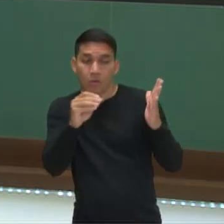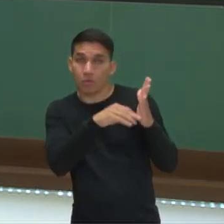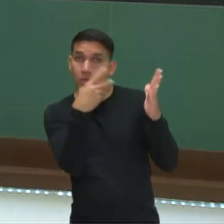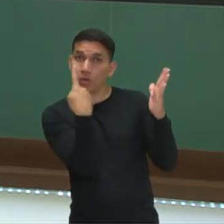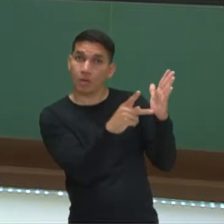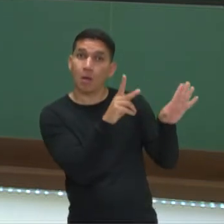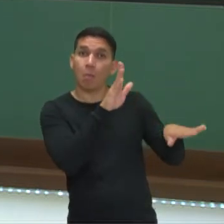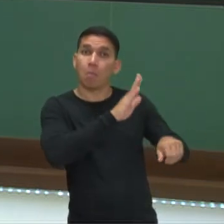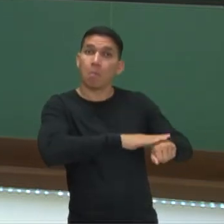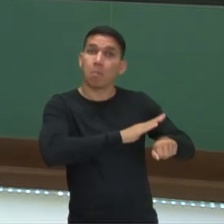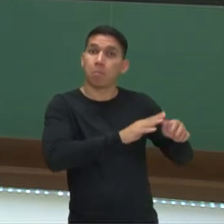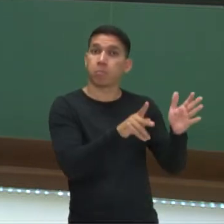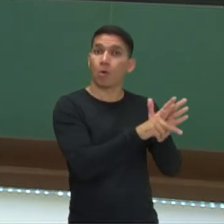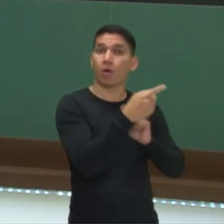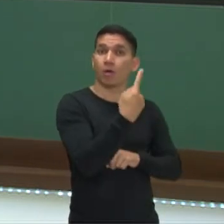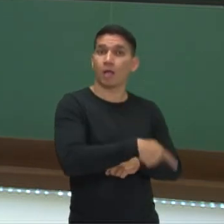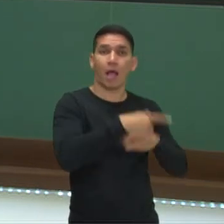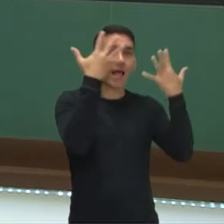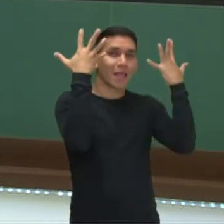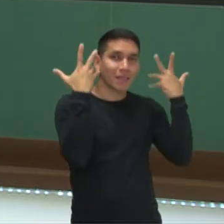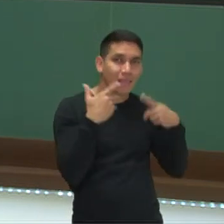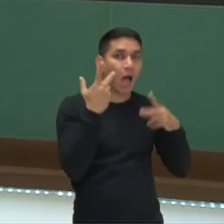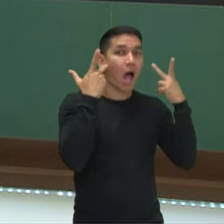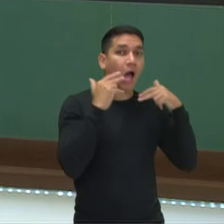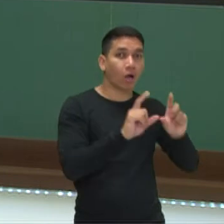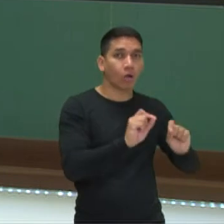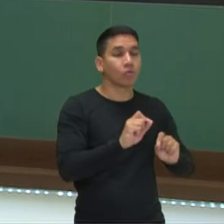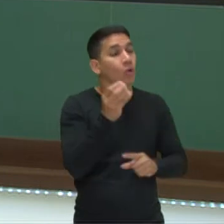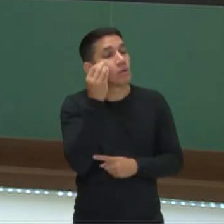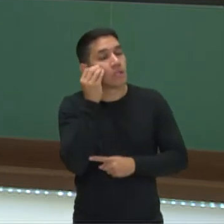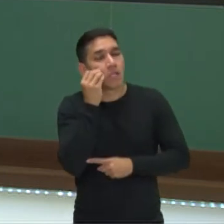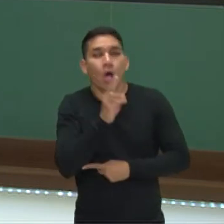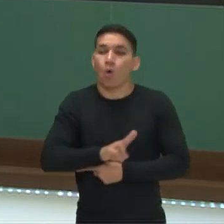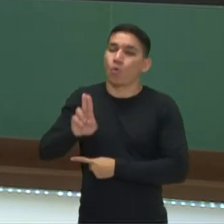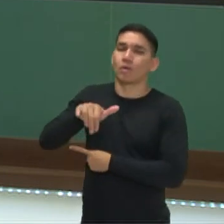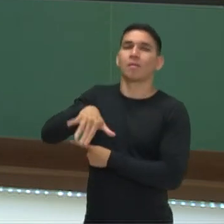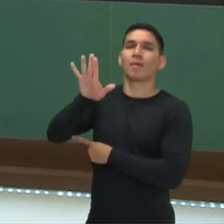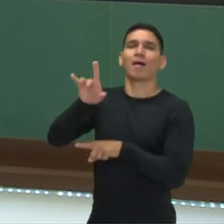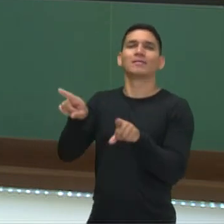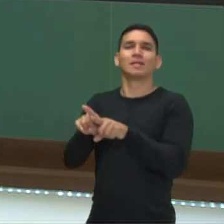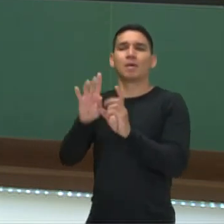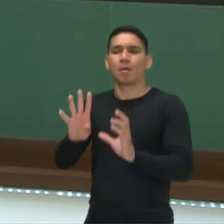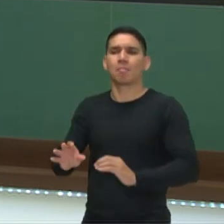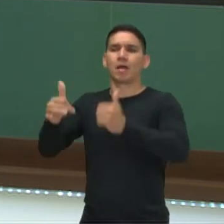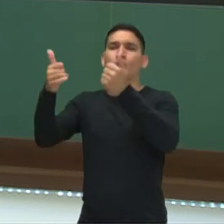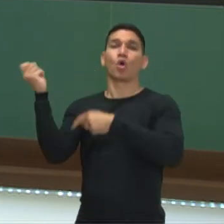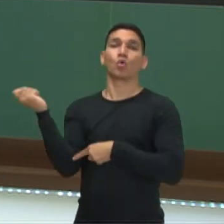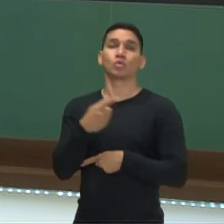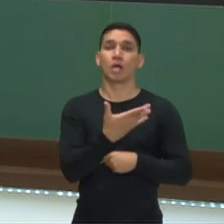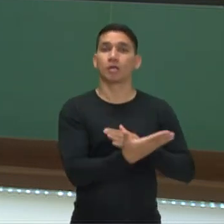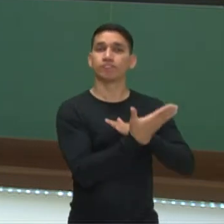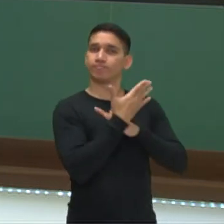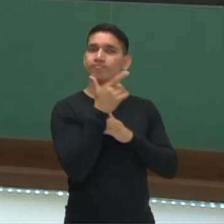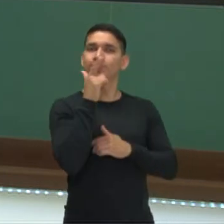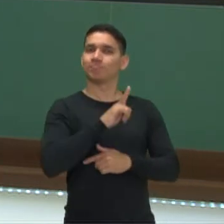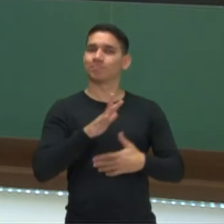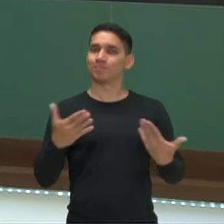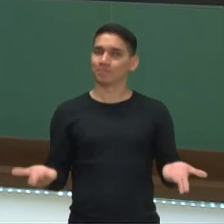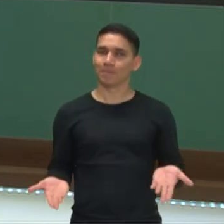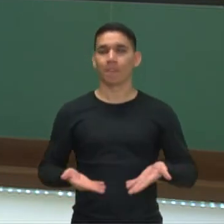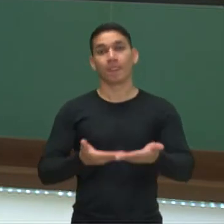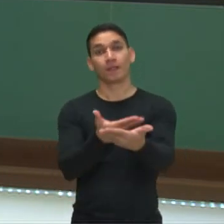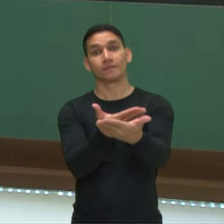na natureza para usufruirmos mais e melhor do que ela pode nos apresentar.